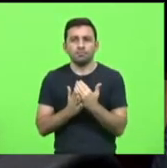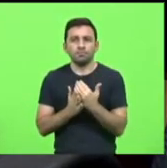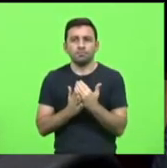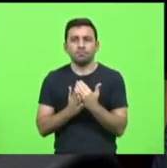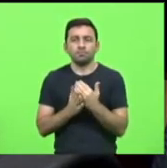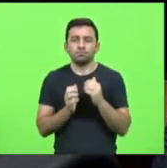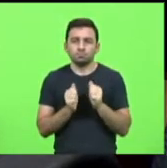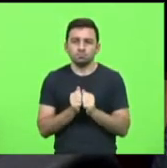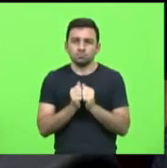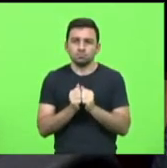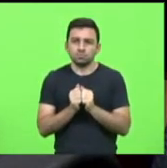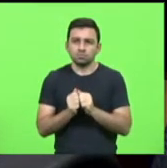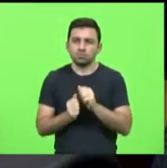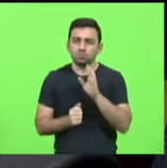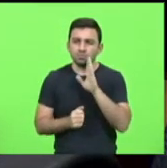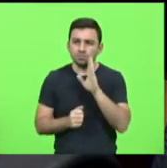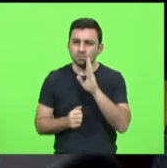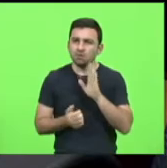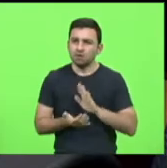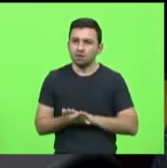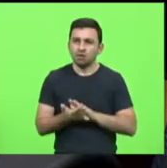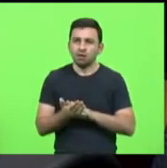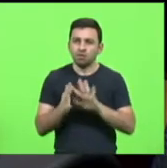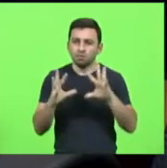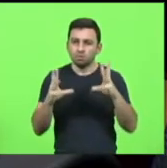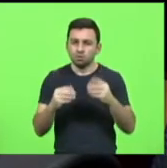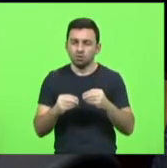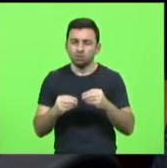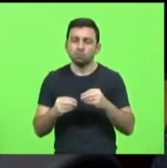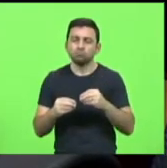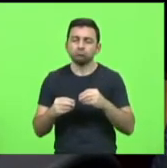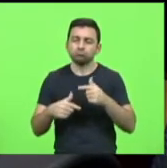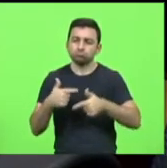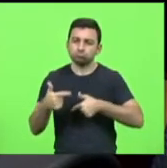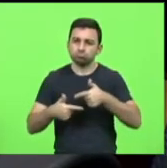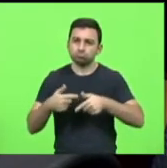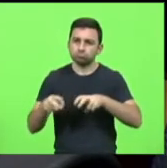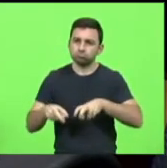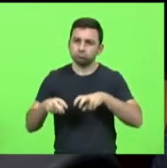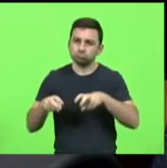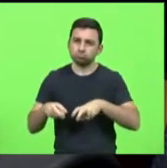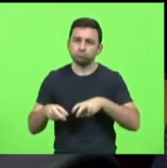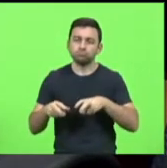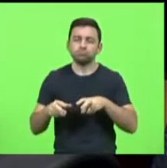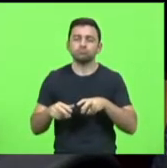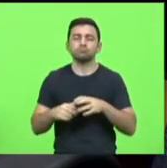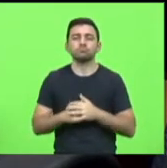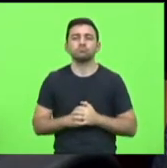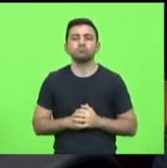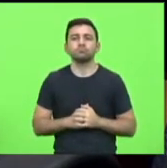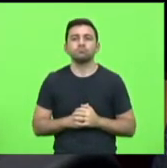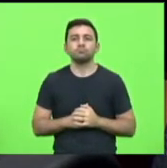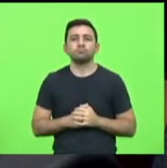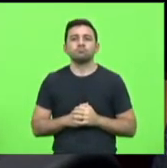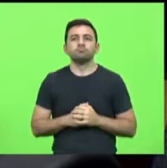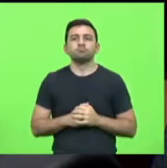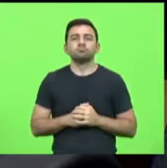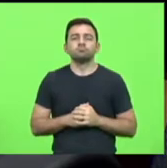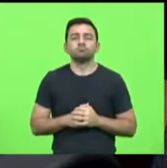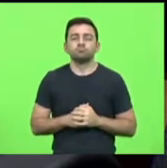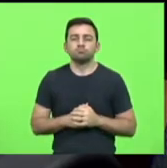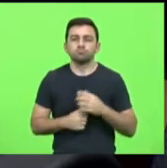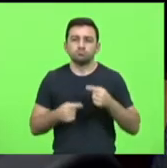juntamente com o deputado Nilson, prestar homenagem aos agricultores familiares de Santa Catarina. Não havendo mais quem queira discutir,